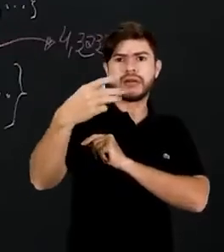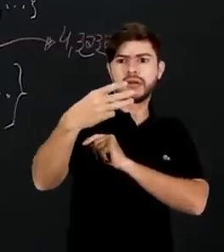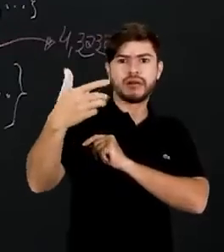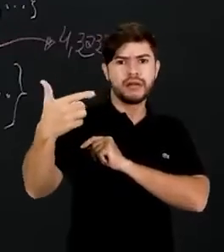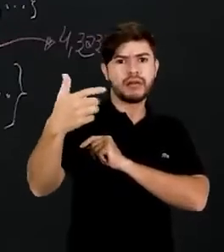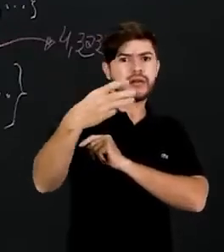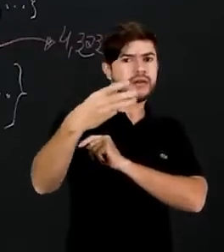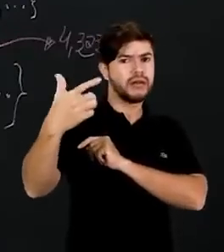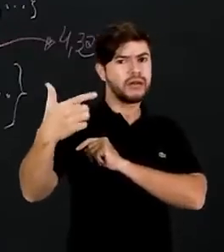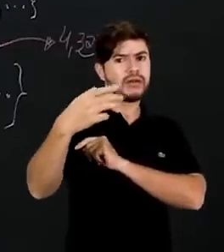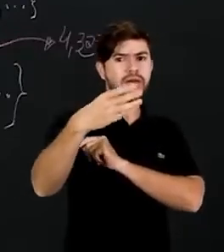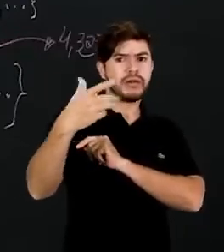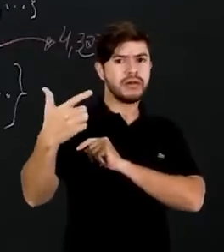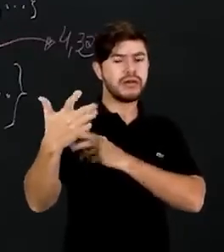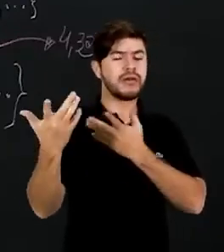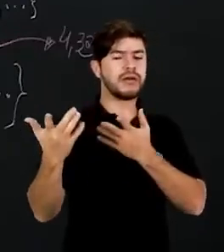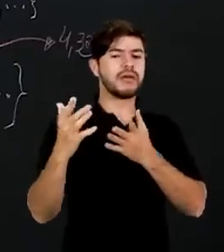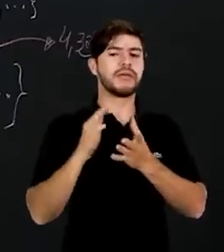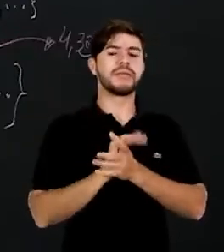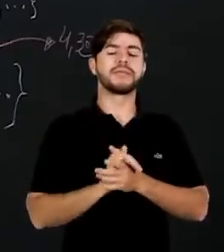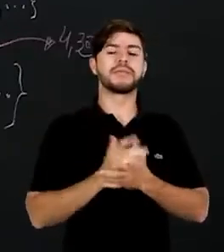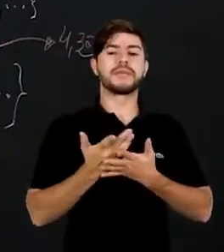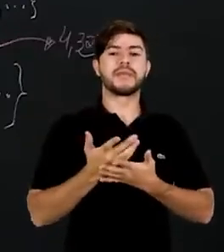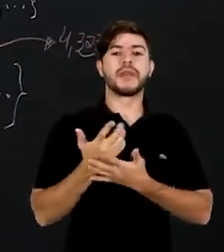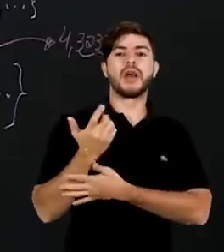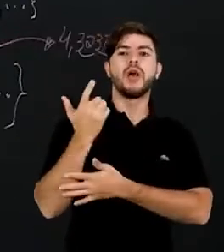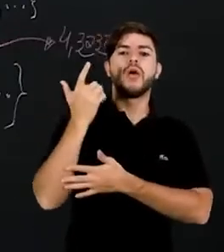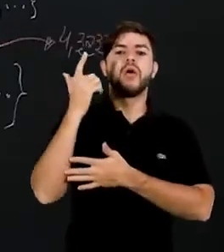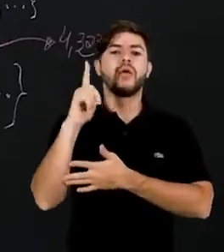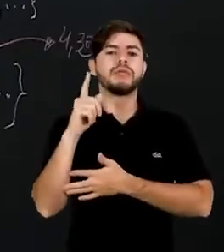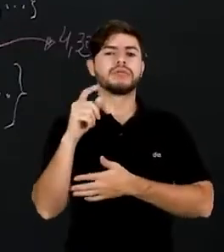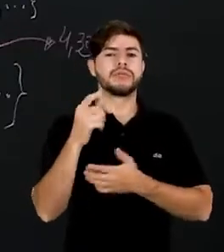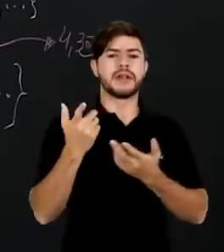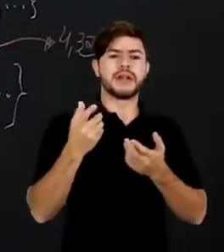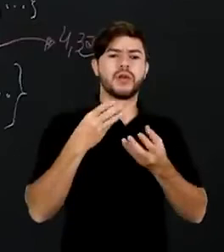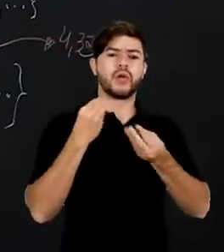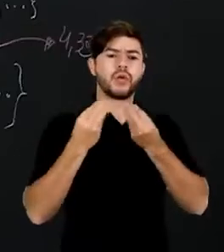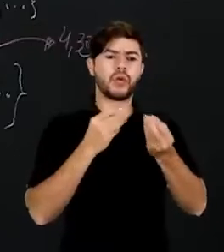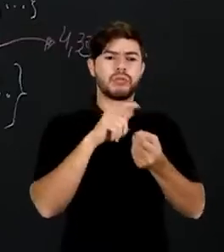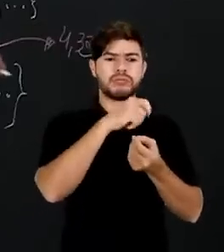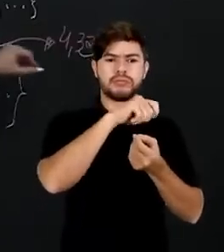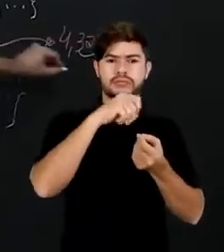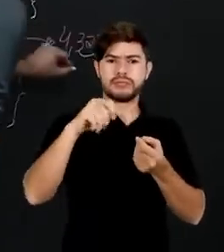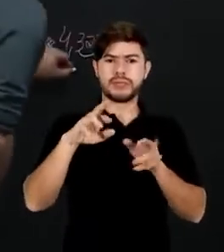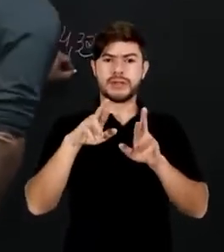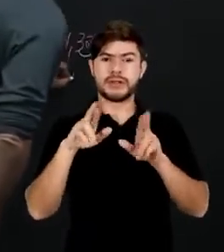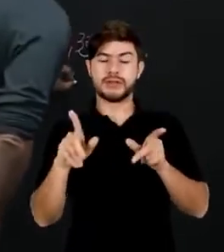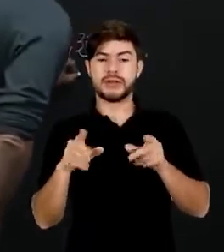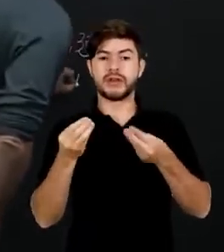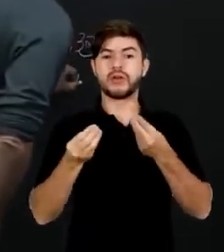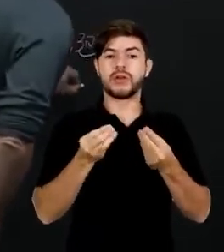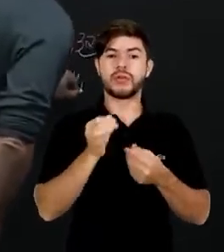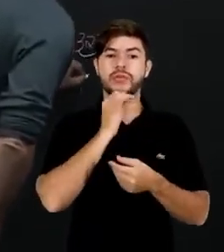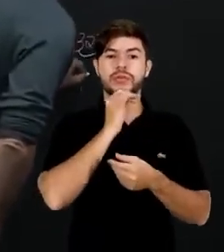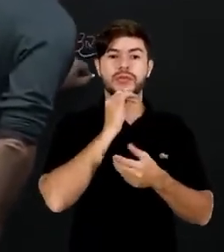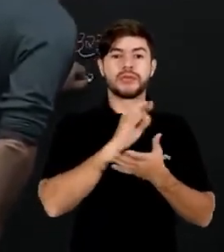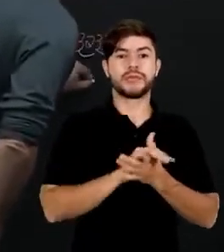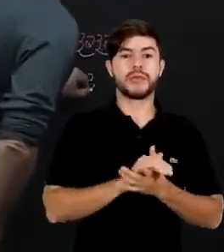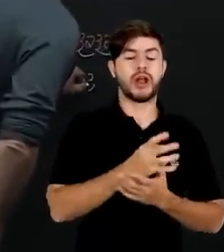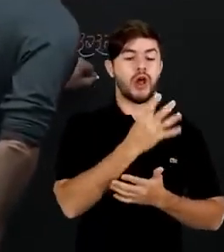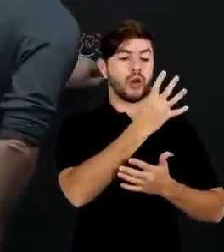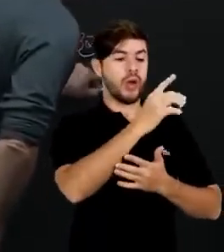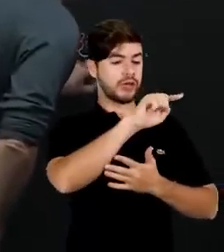de repente, também escrevermos um número que é uma dízima periódica é, você faz